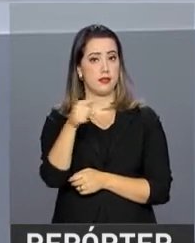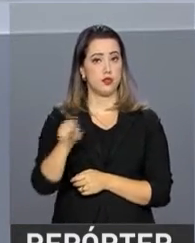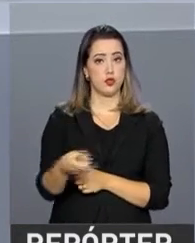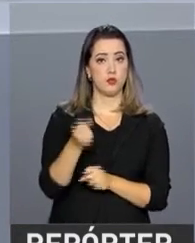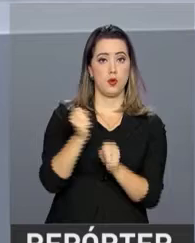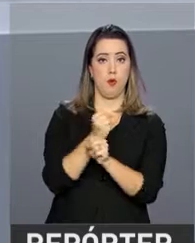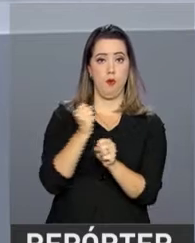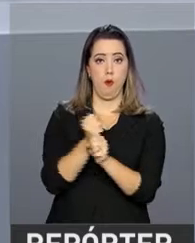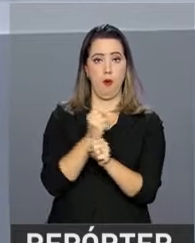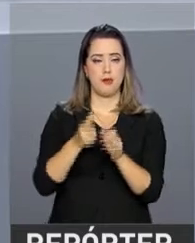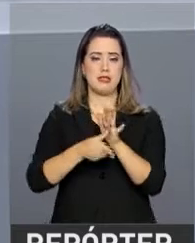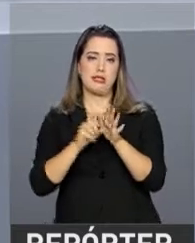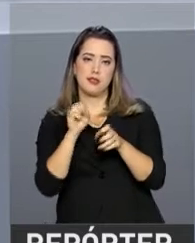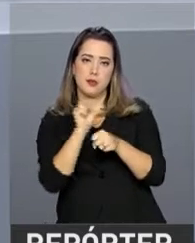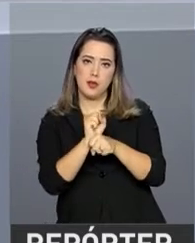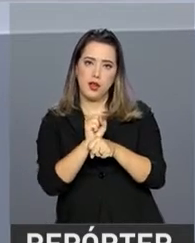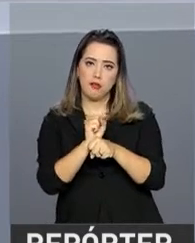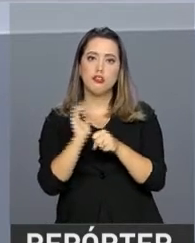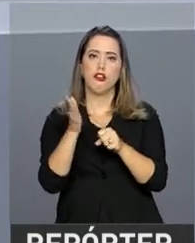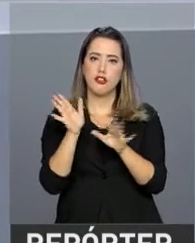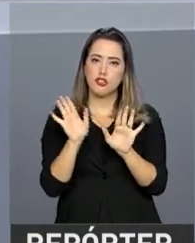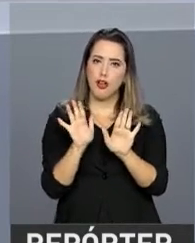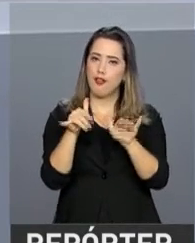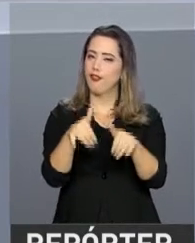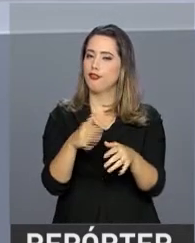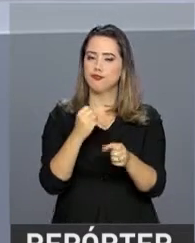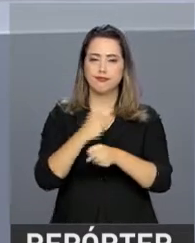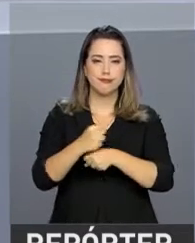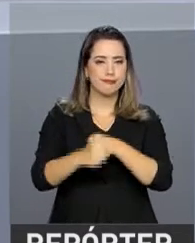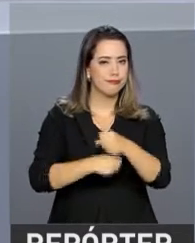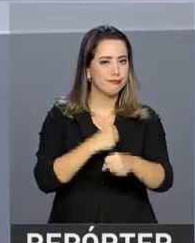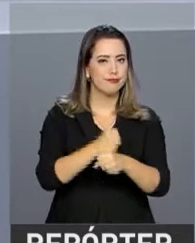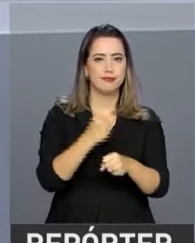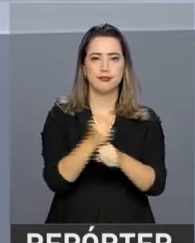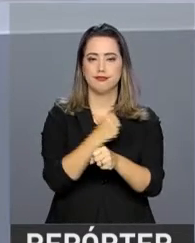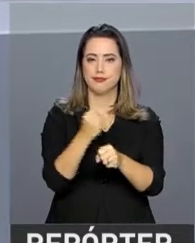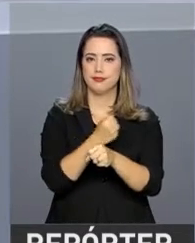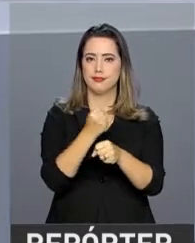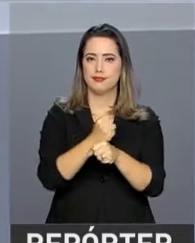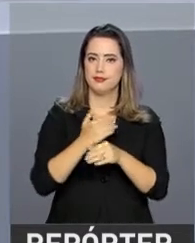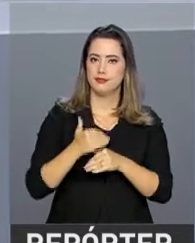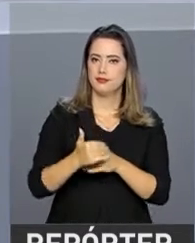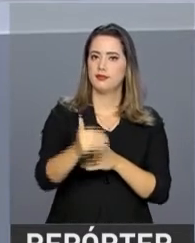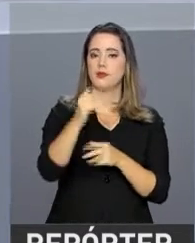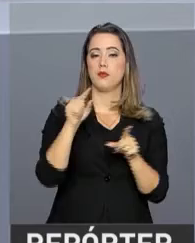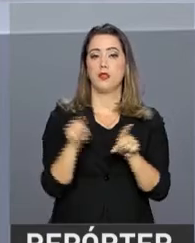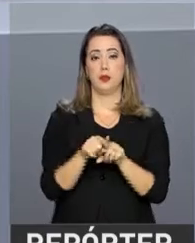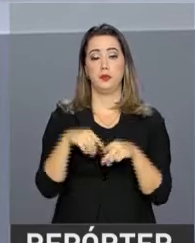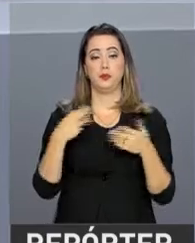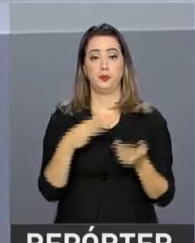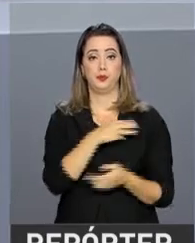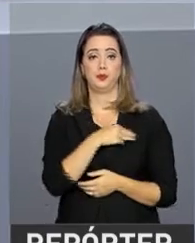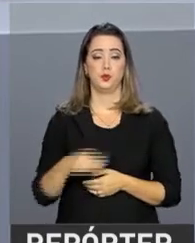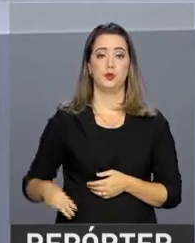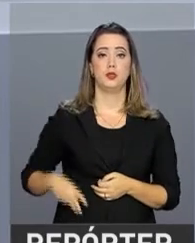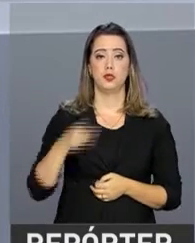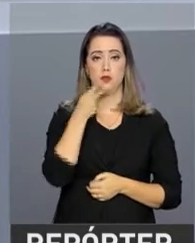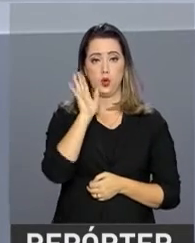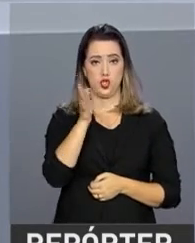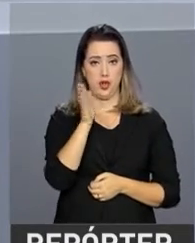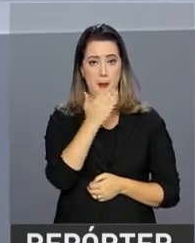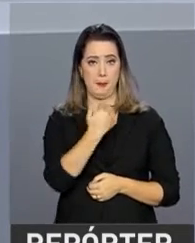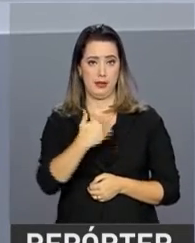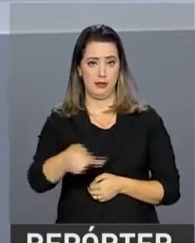estavam paralisadas em todo o país. De acordo com o ministro da Secretaria-Geral da Presidência da República, Moreira Franco, metade das